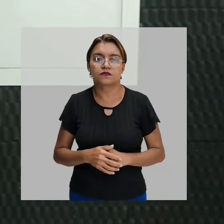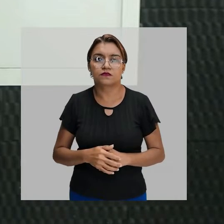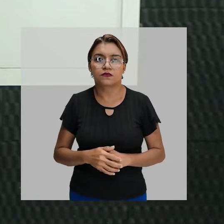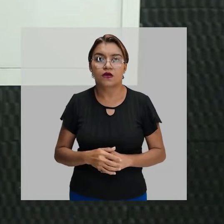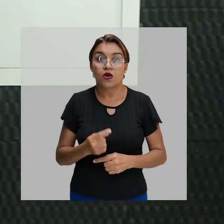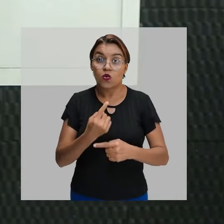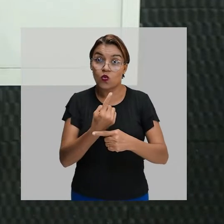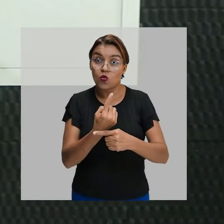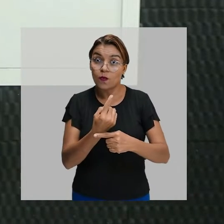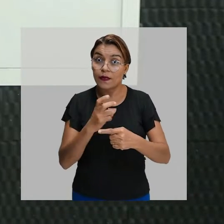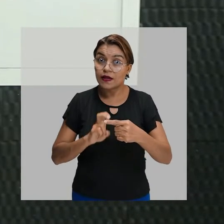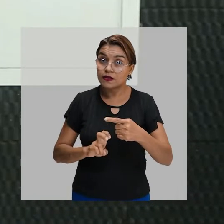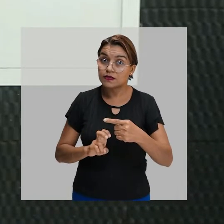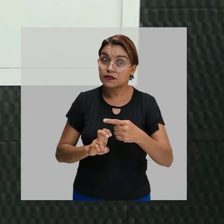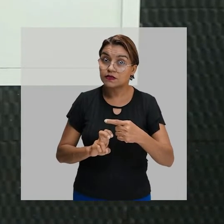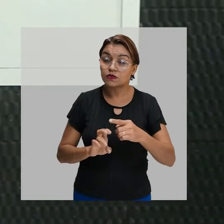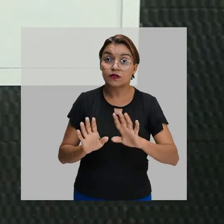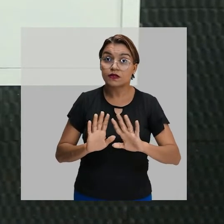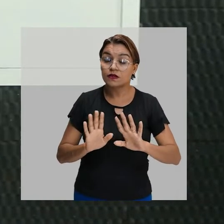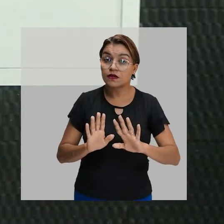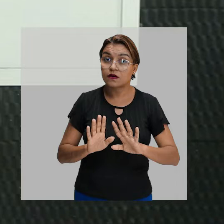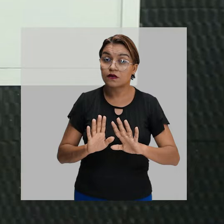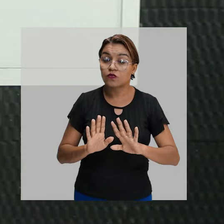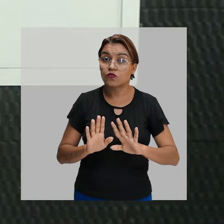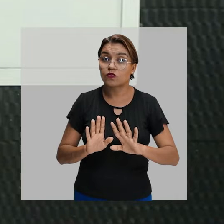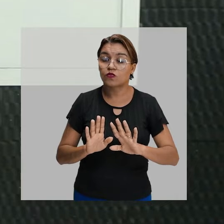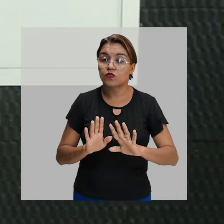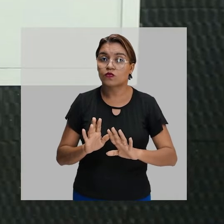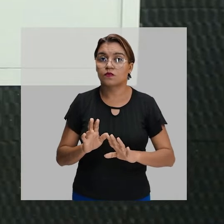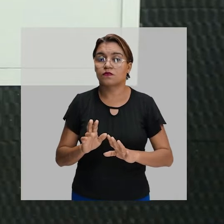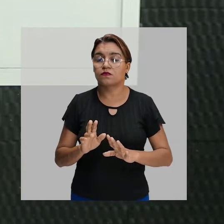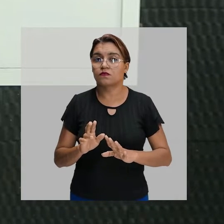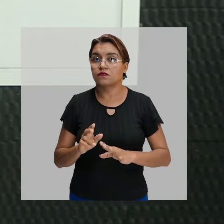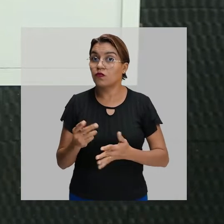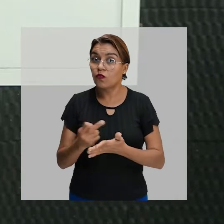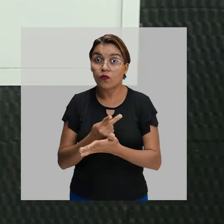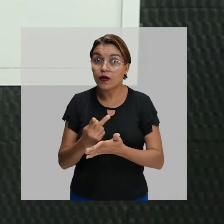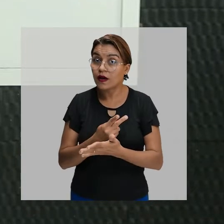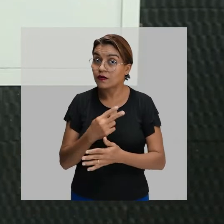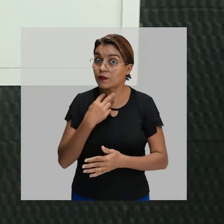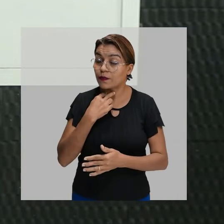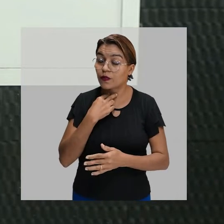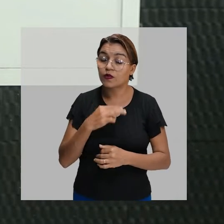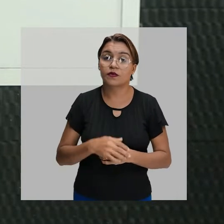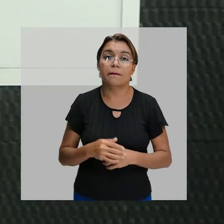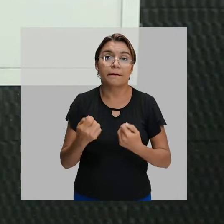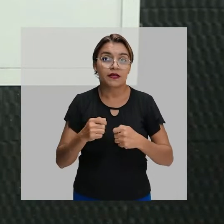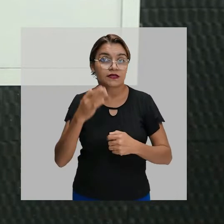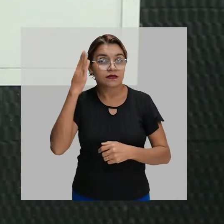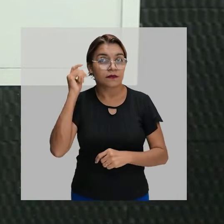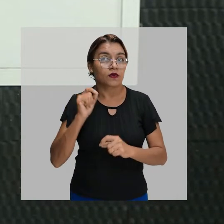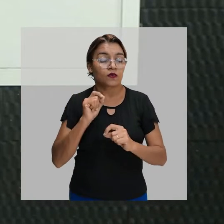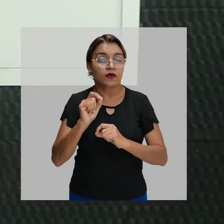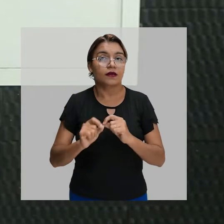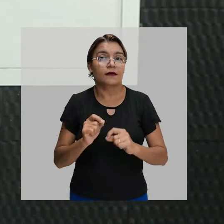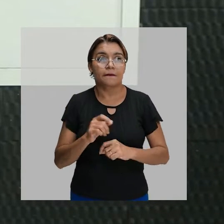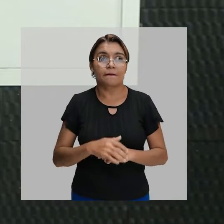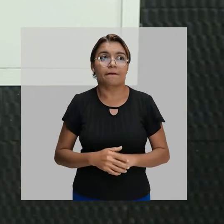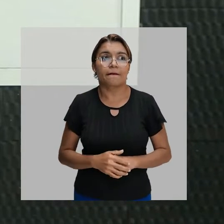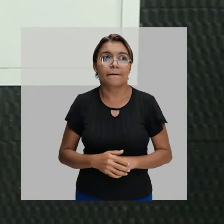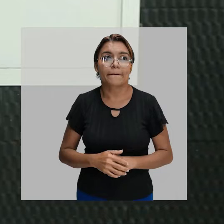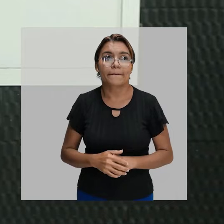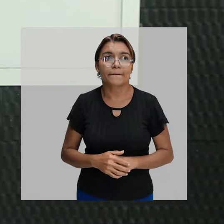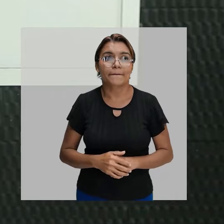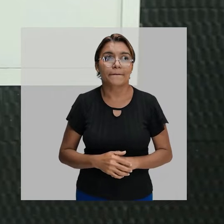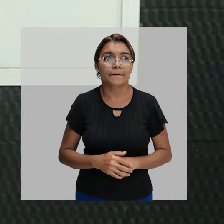para cinco mais o nosso a luz da plataforma eles não vão correr esse erro não porque eles vão saber que não cai